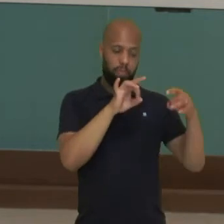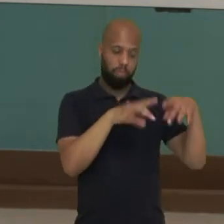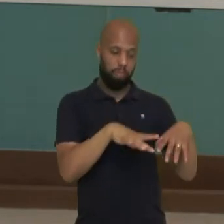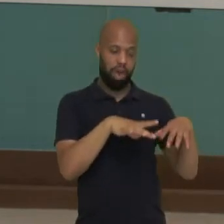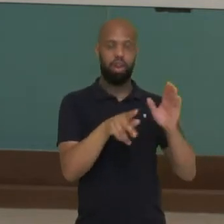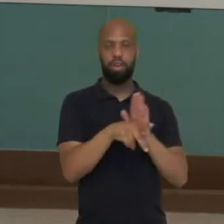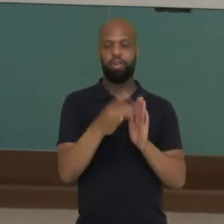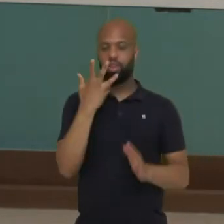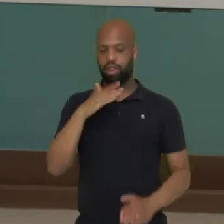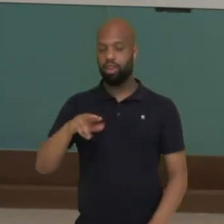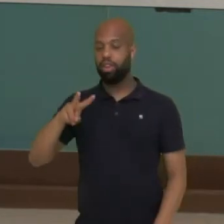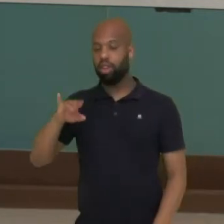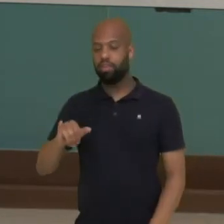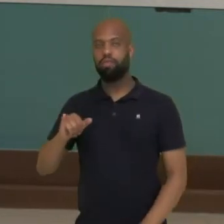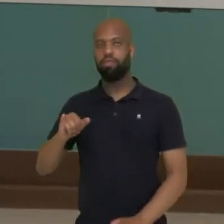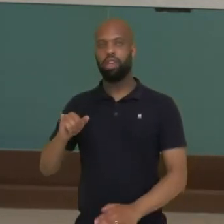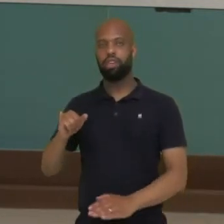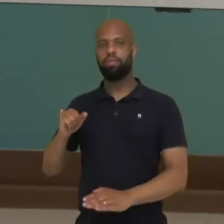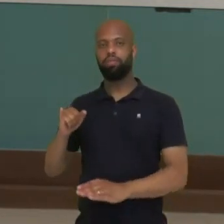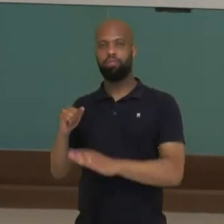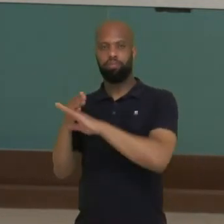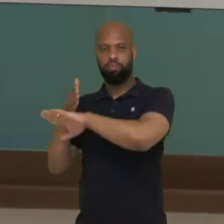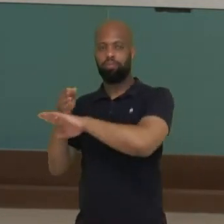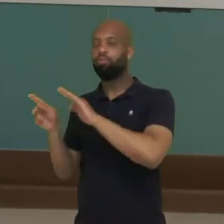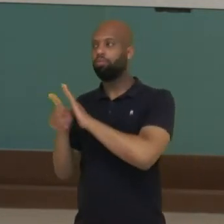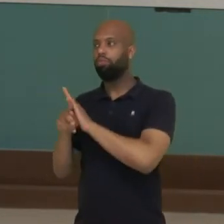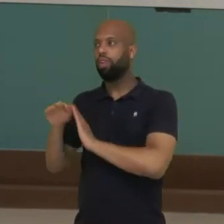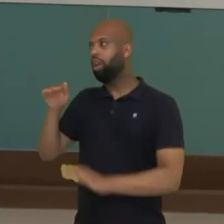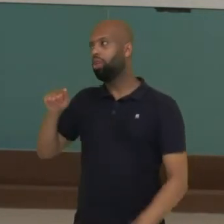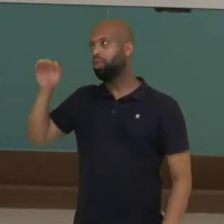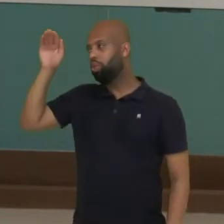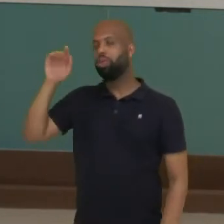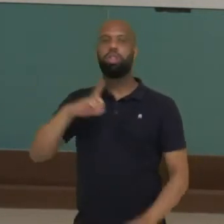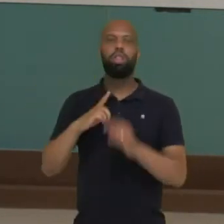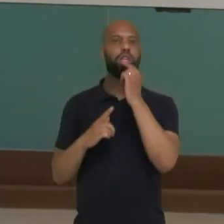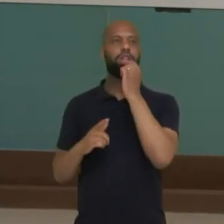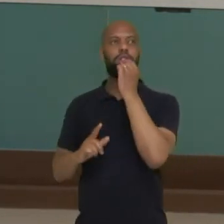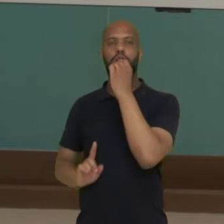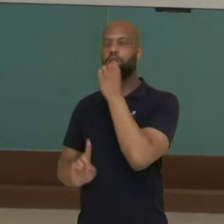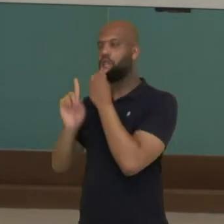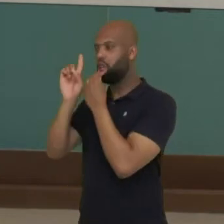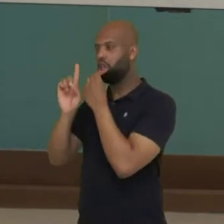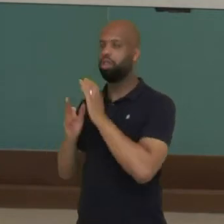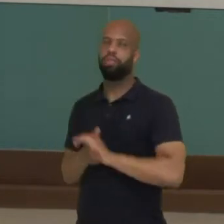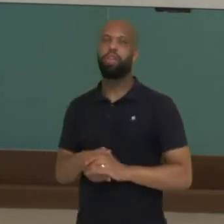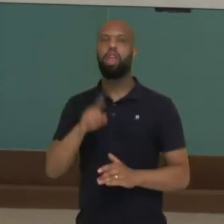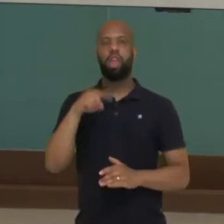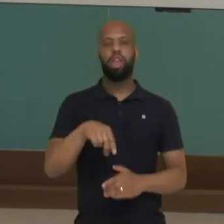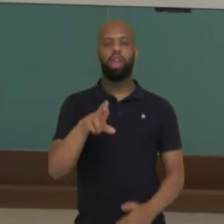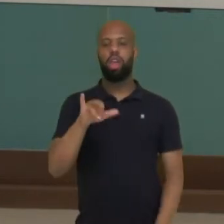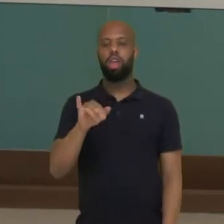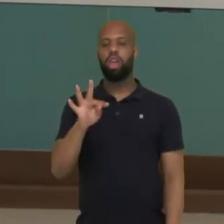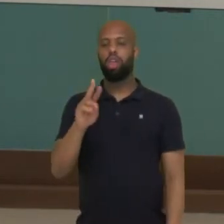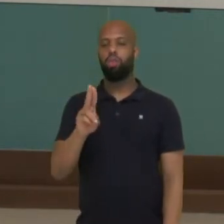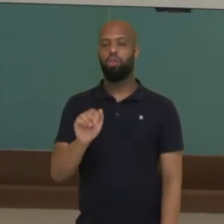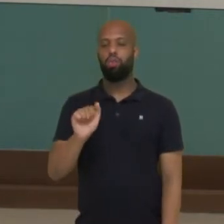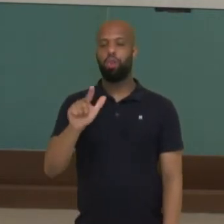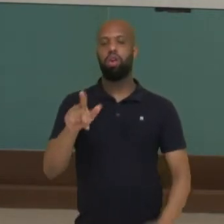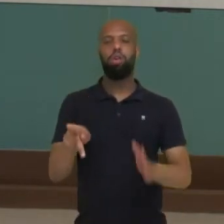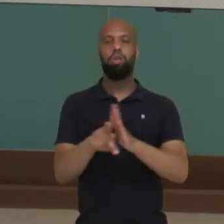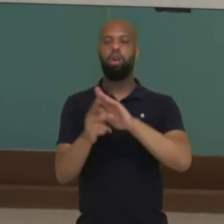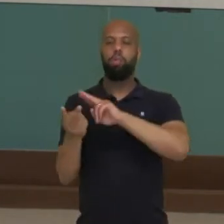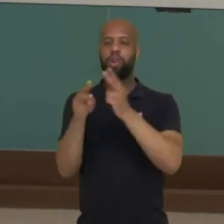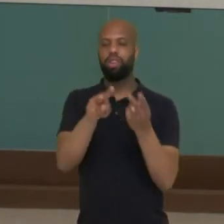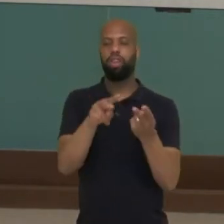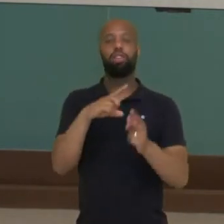né, da infância para a fase adulta, furam o lábio e colocam um adereço. É um ritual de passagem. Outros povos têm